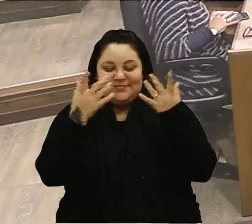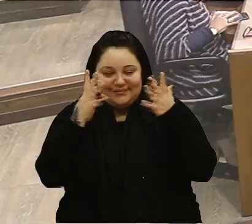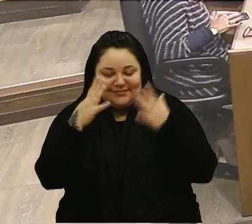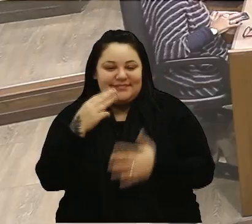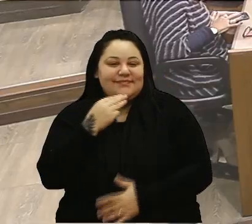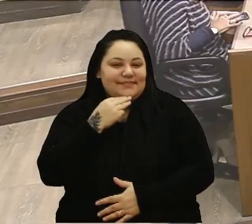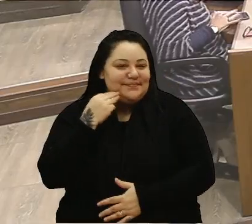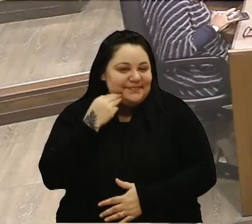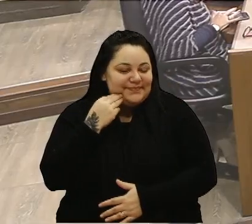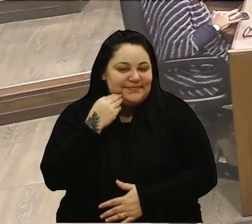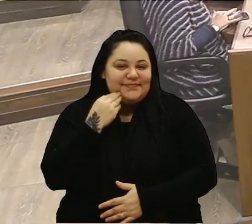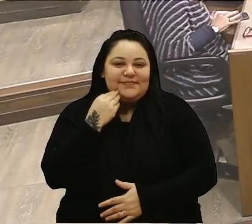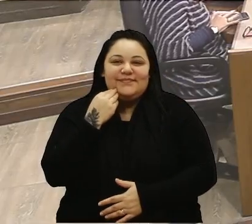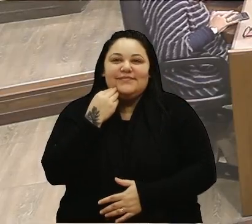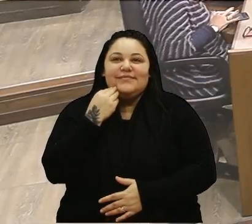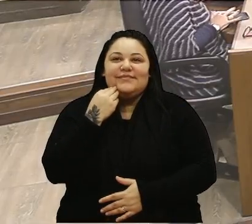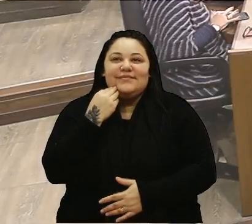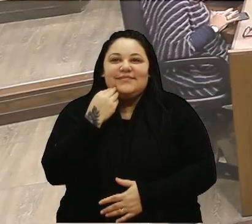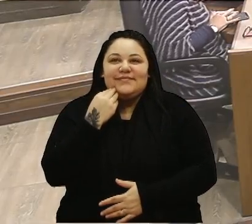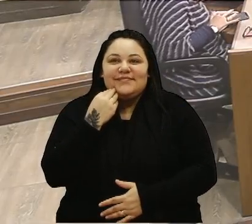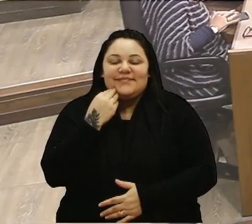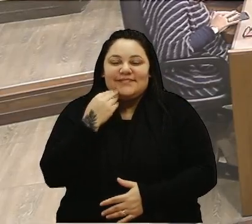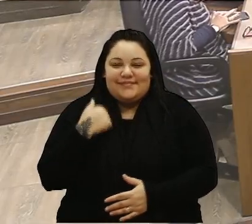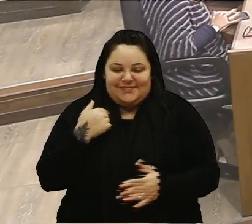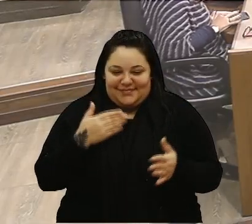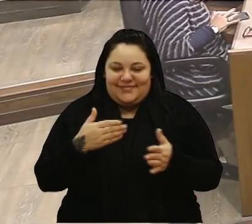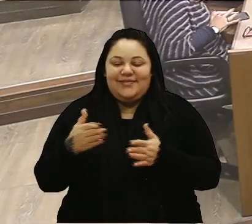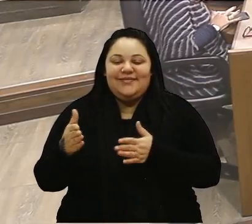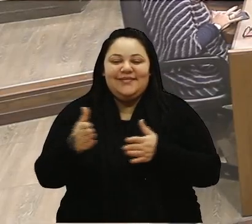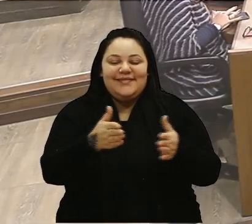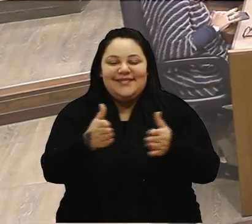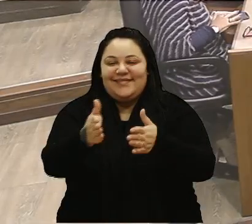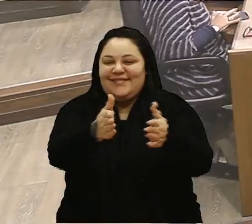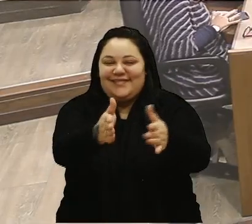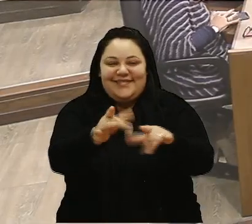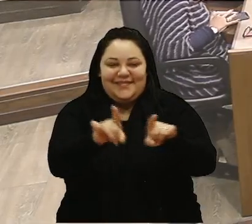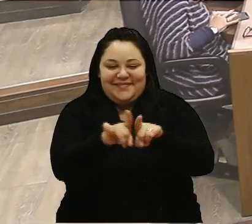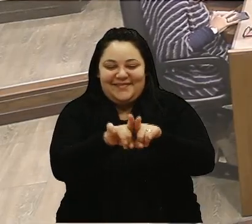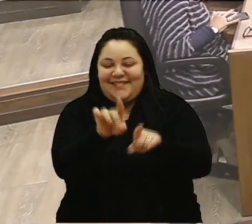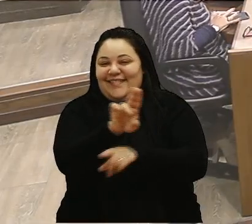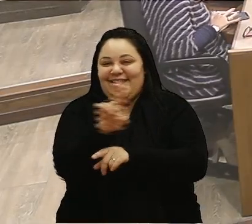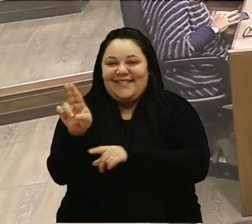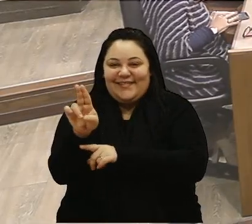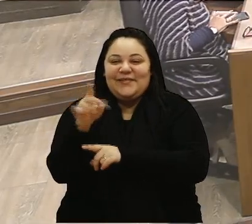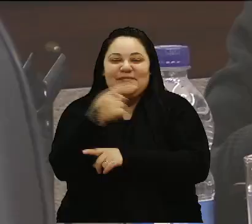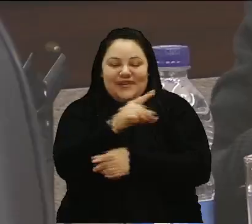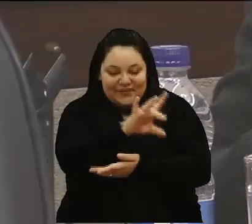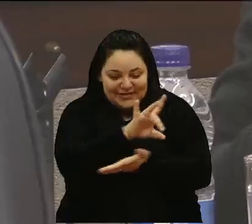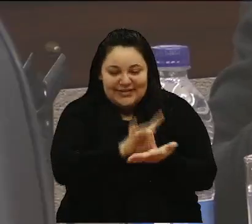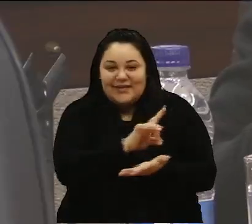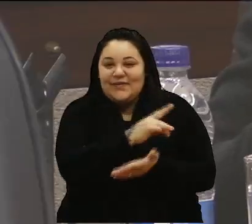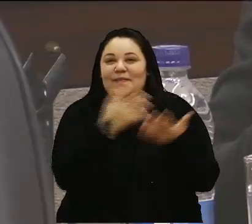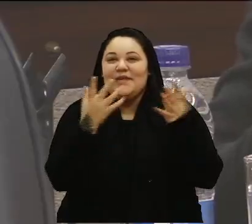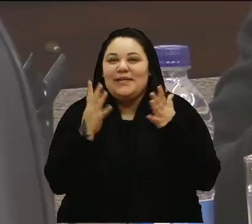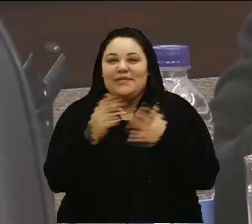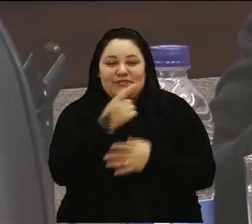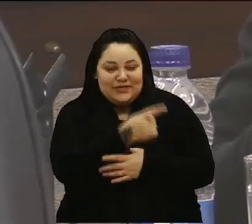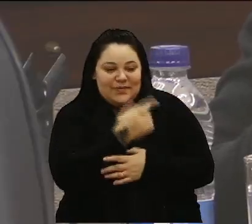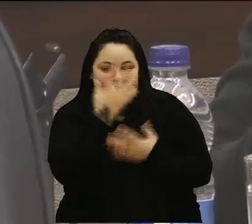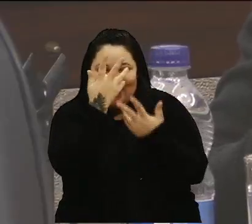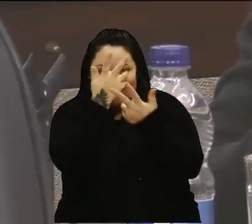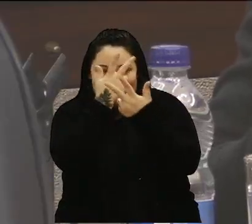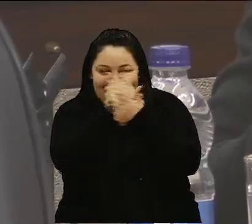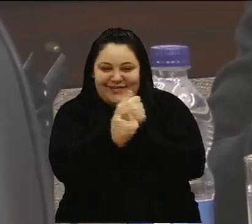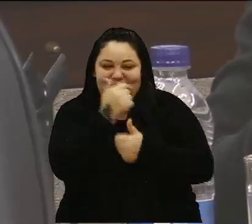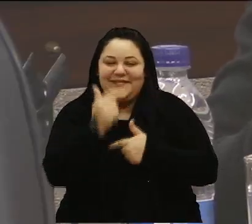ter nominado aquela estrada com esse nome. Parabéns a Lisana também pelo belo trabalho que faz. Eu, como